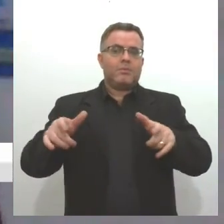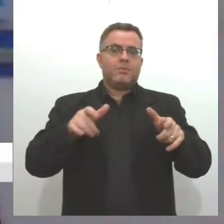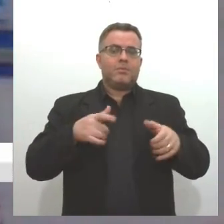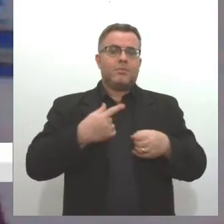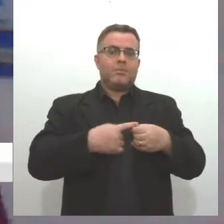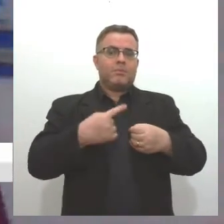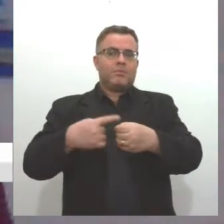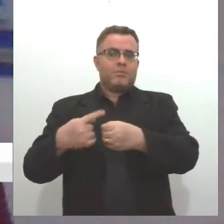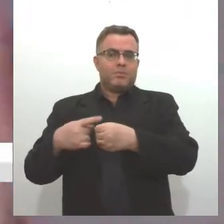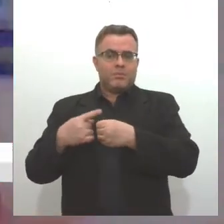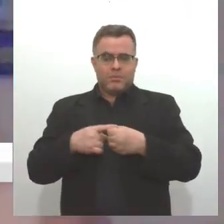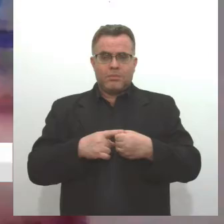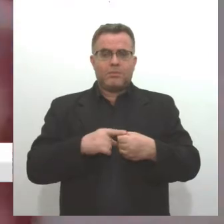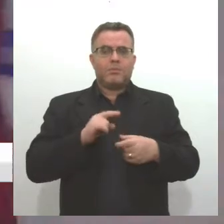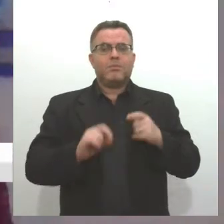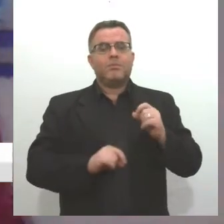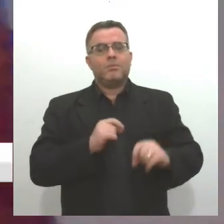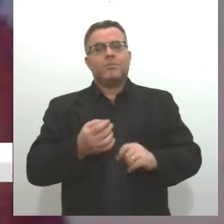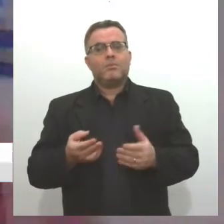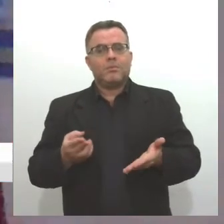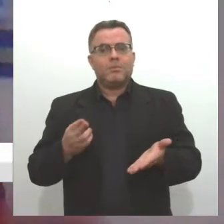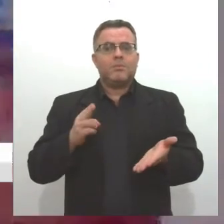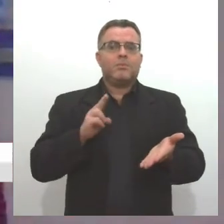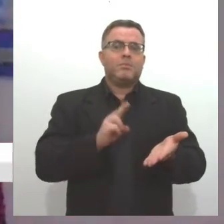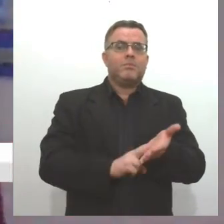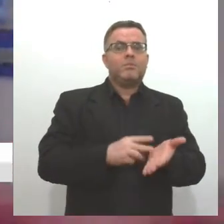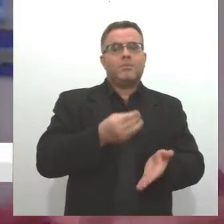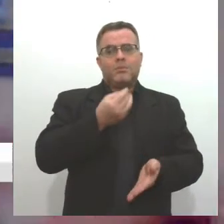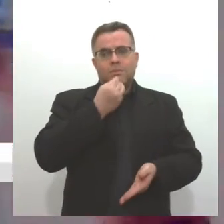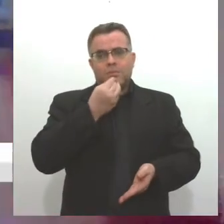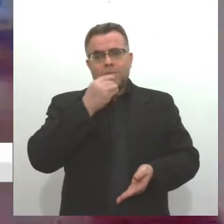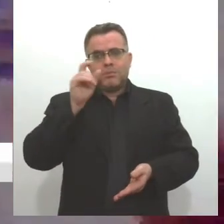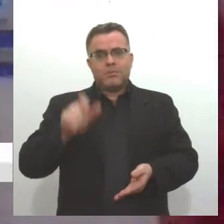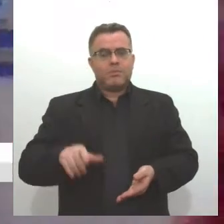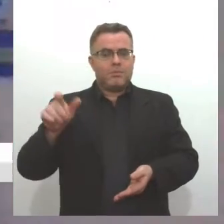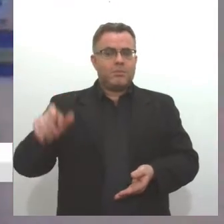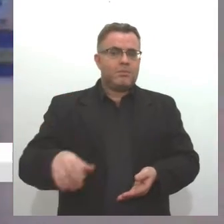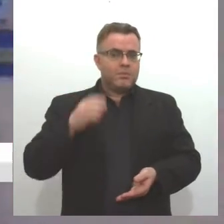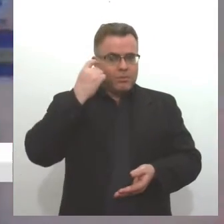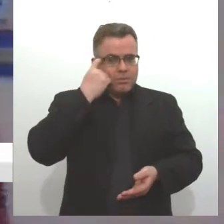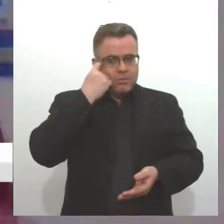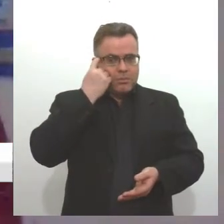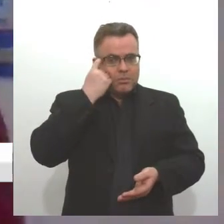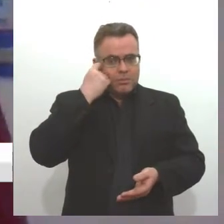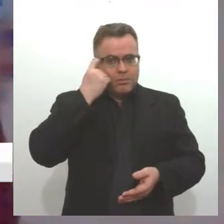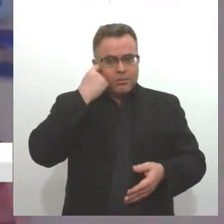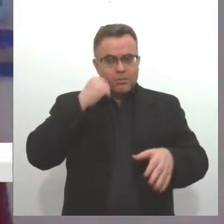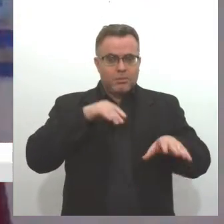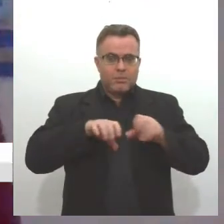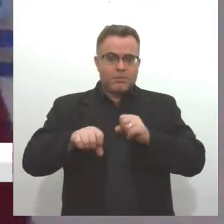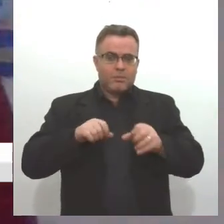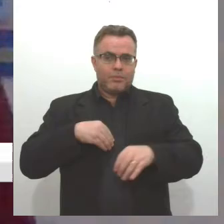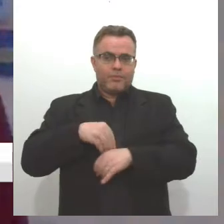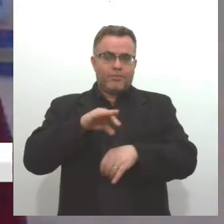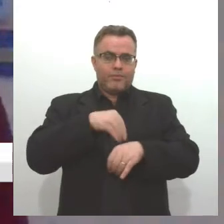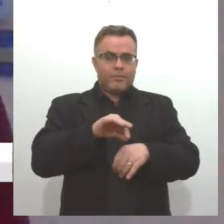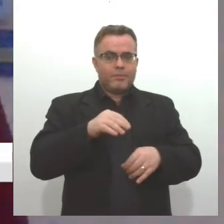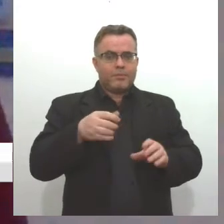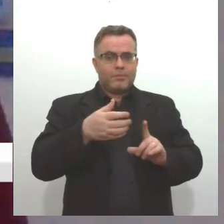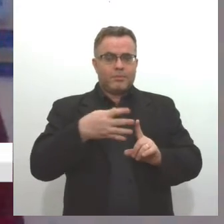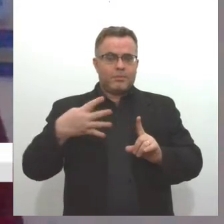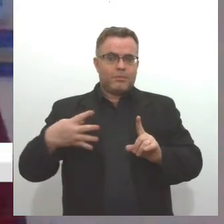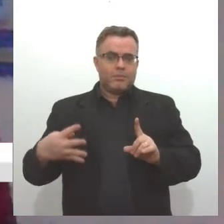do estado que garantam a oportunidade de vagas, tanto de formação para as pessoas LGBTs,